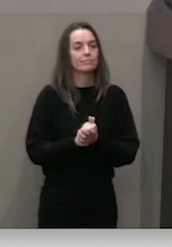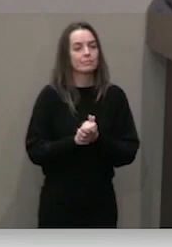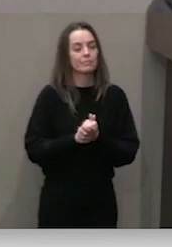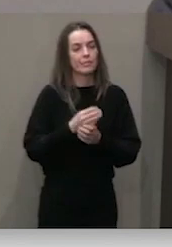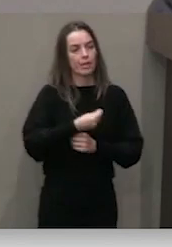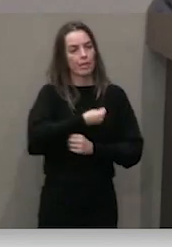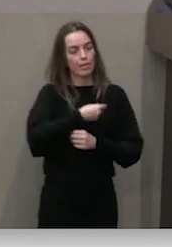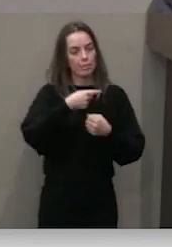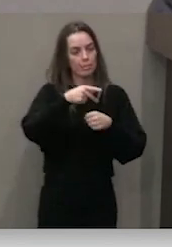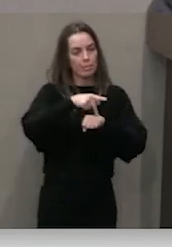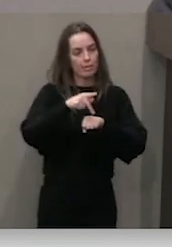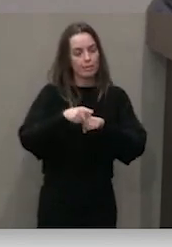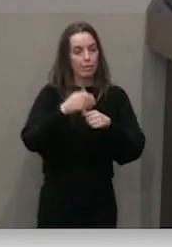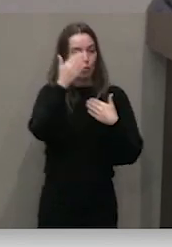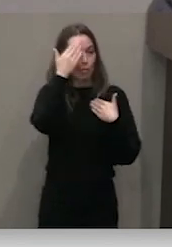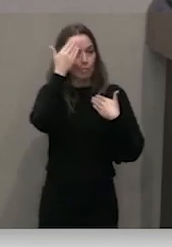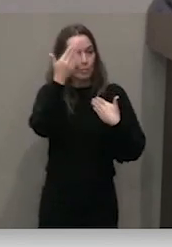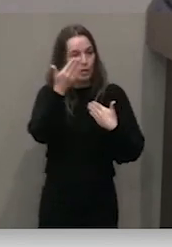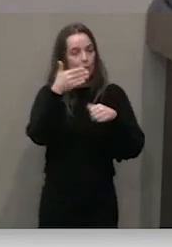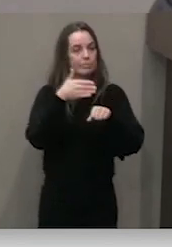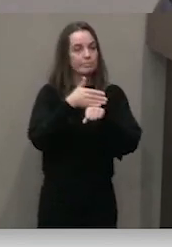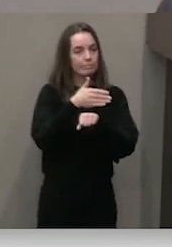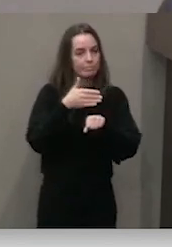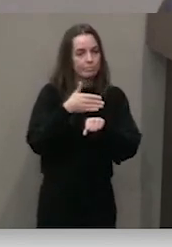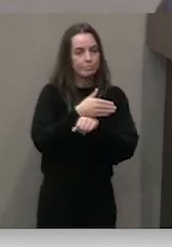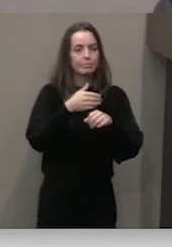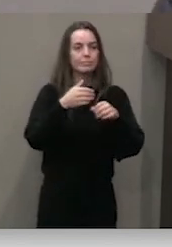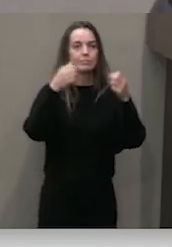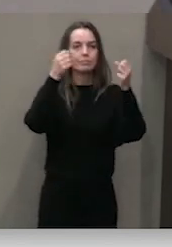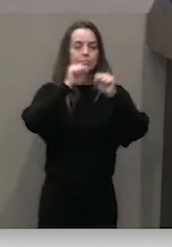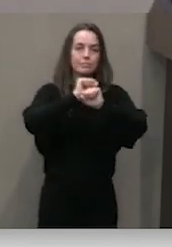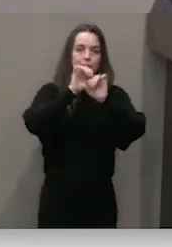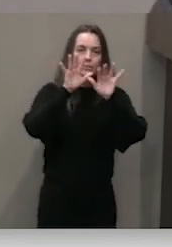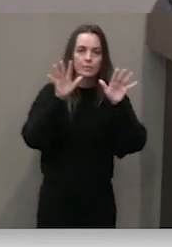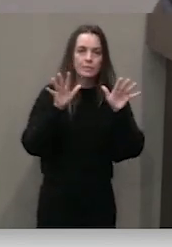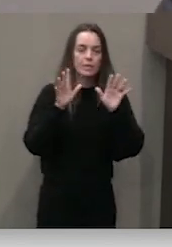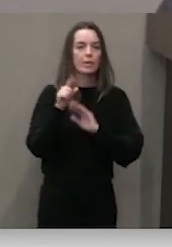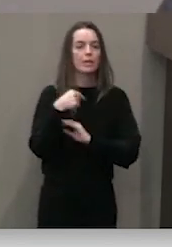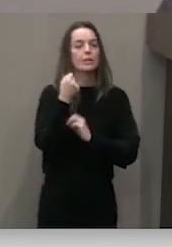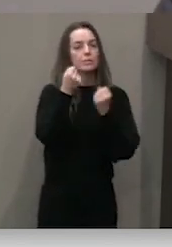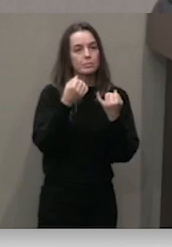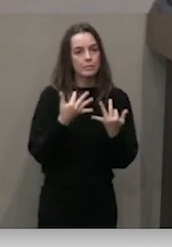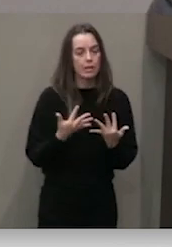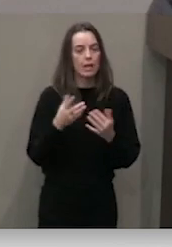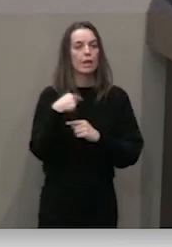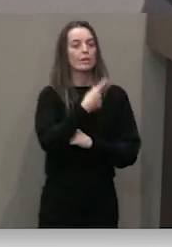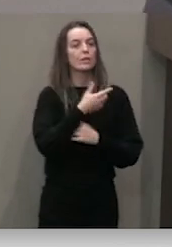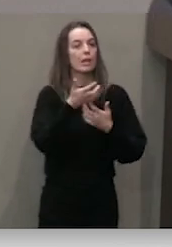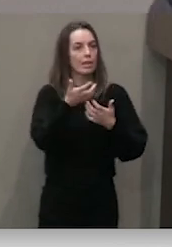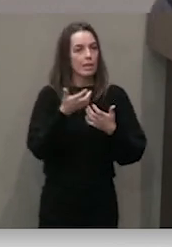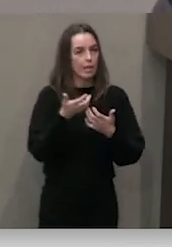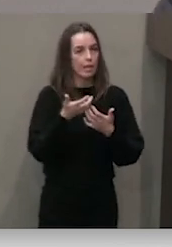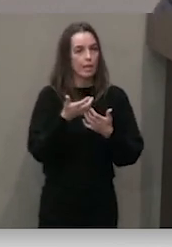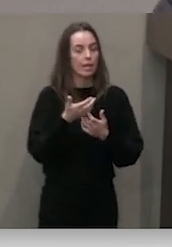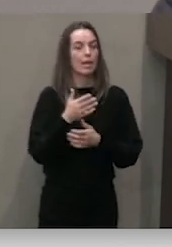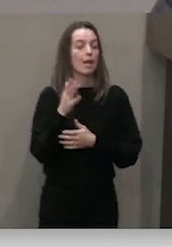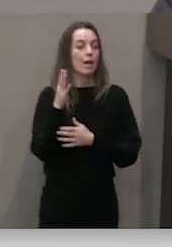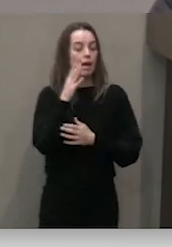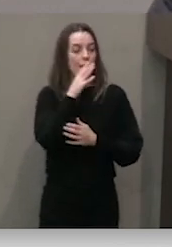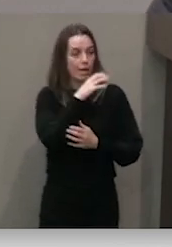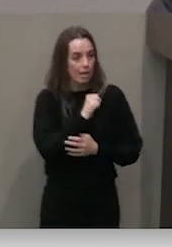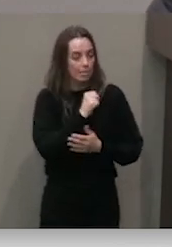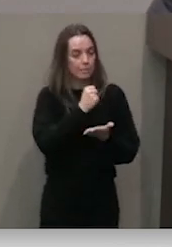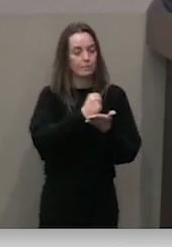muito obrigado pela oportunidade de prestar esse esclarecimento. A gente espera muito em breve estar com essa contratação efetivada, para